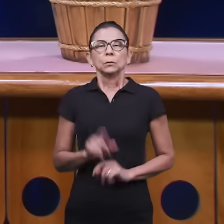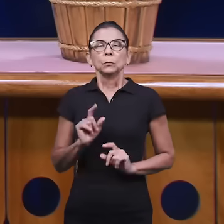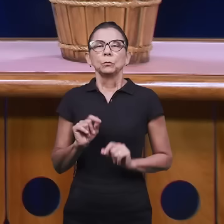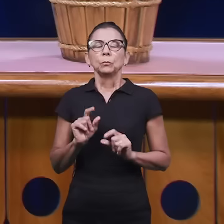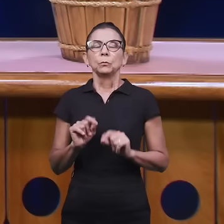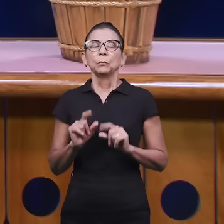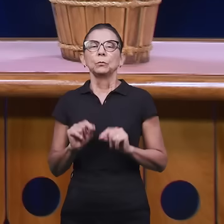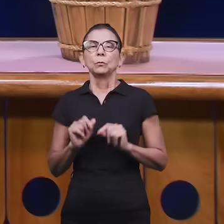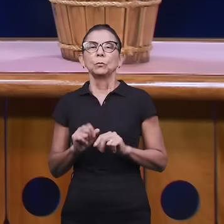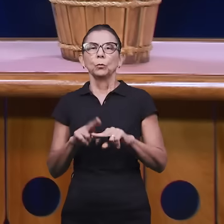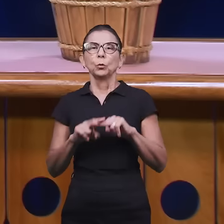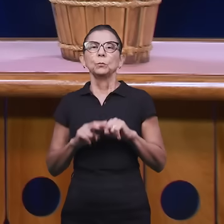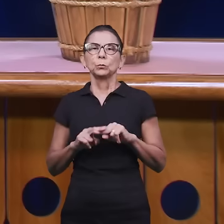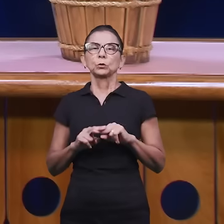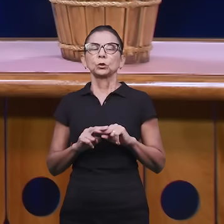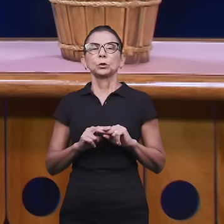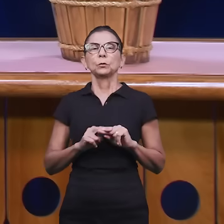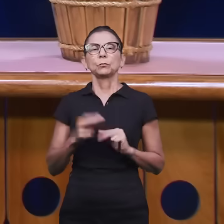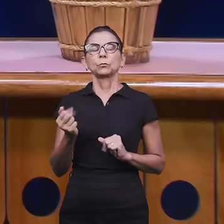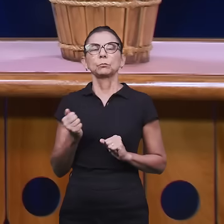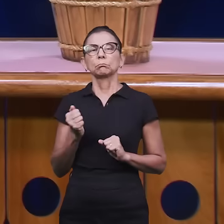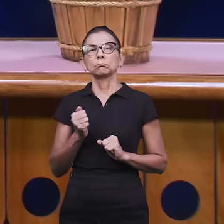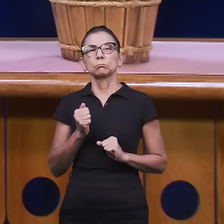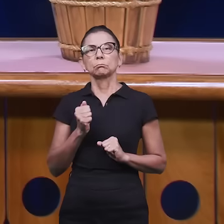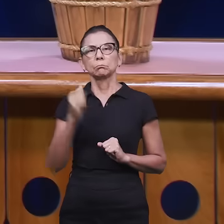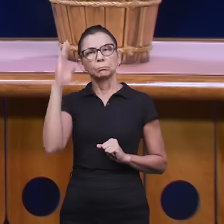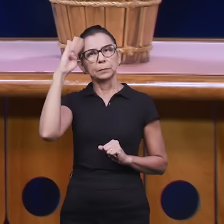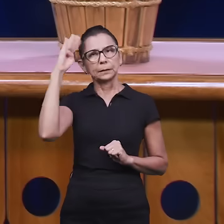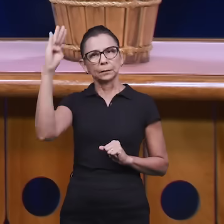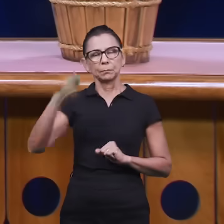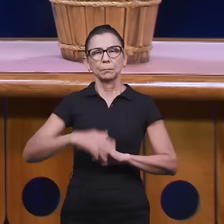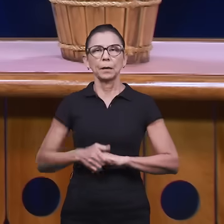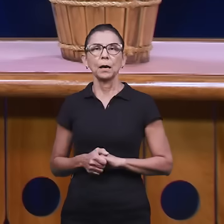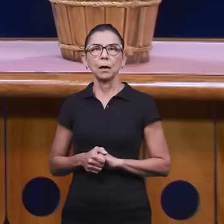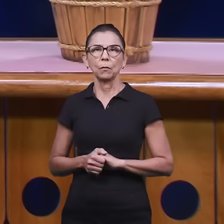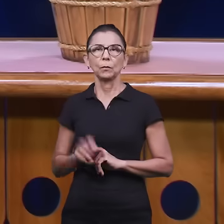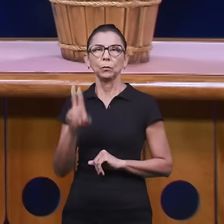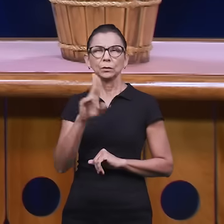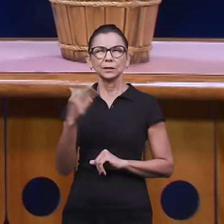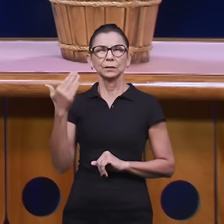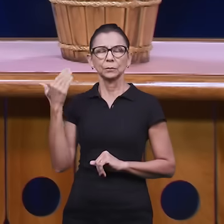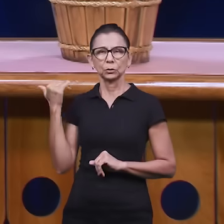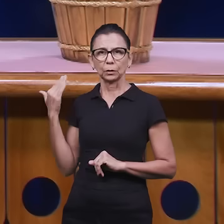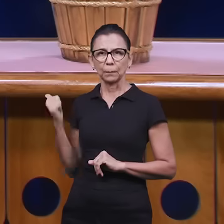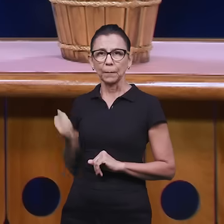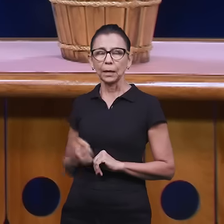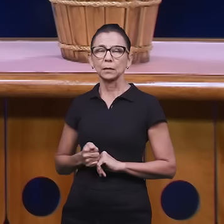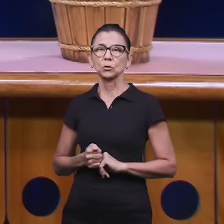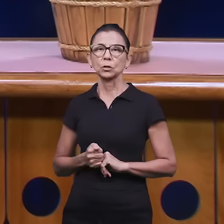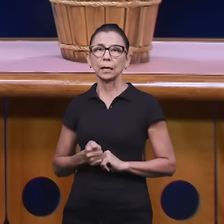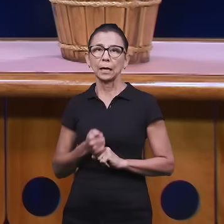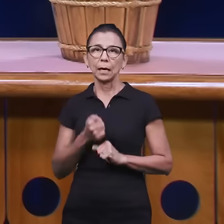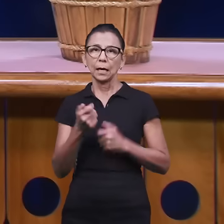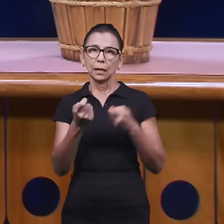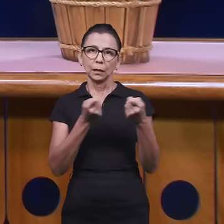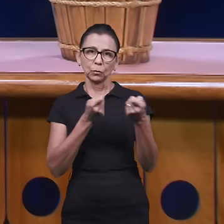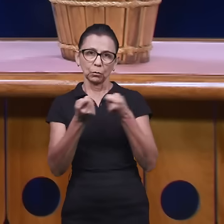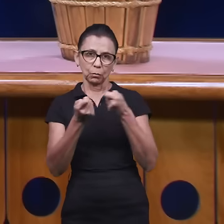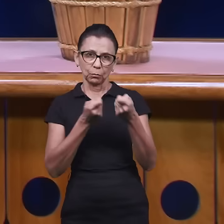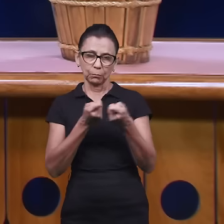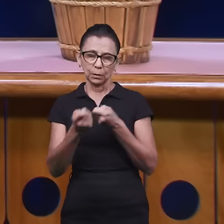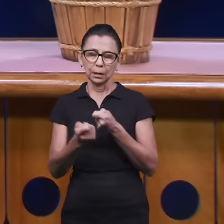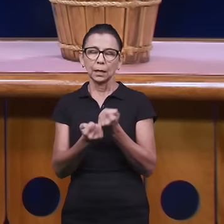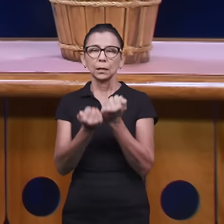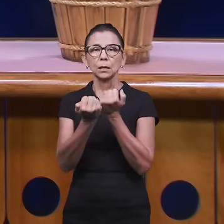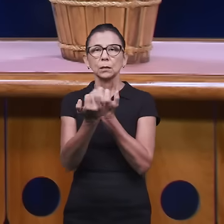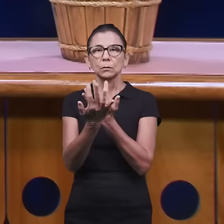fator, o elemento de agricultura importante para eles era o trigo. Então você tinha,